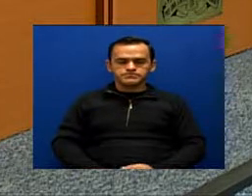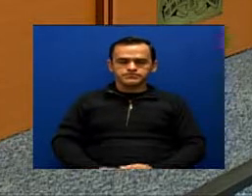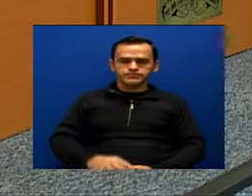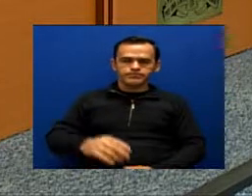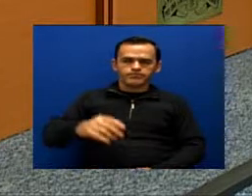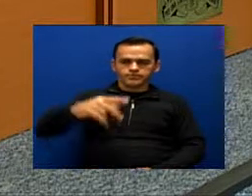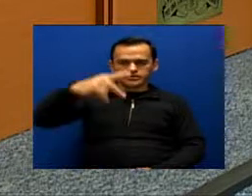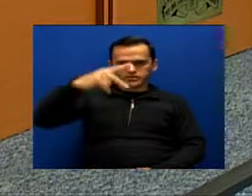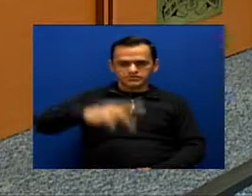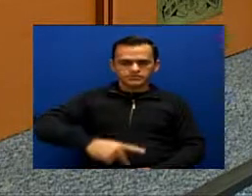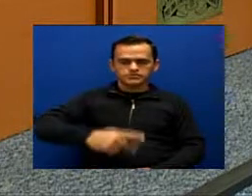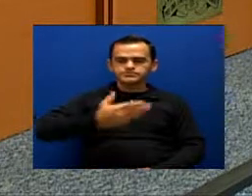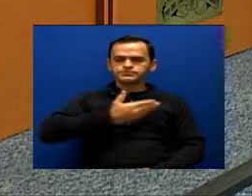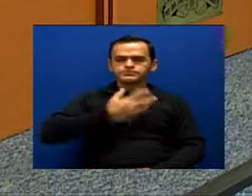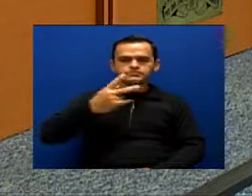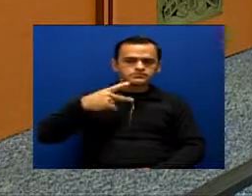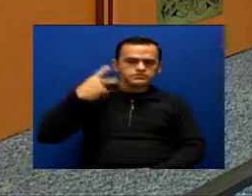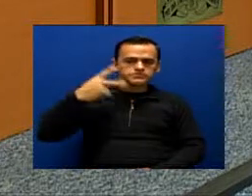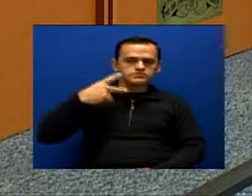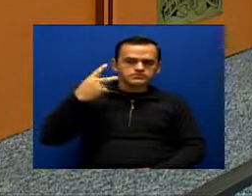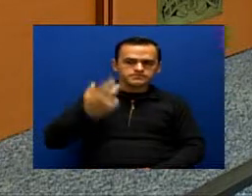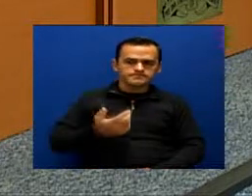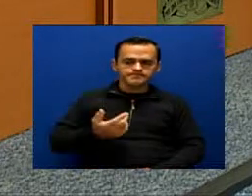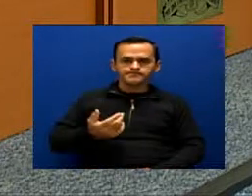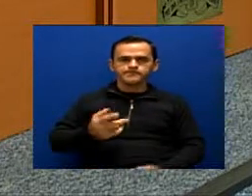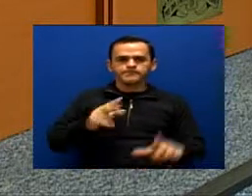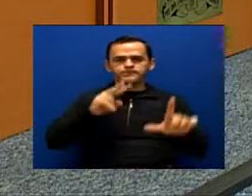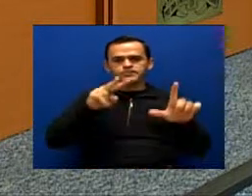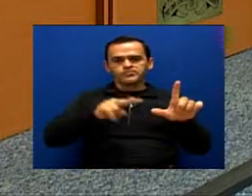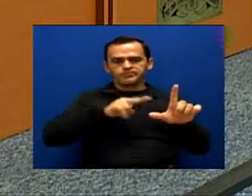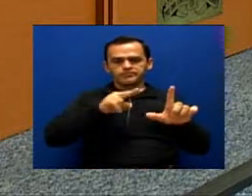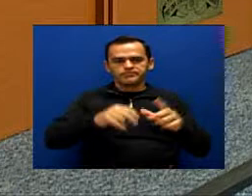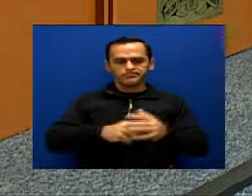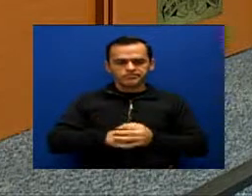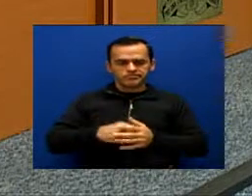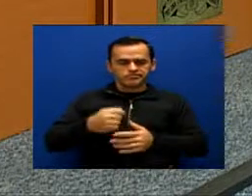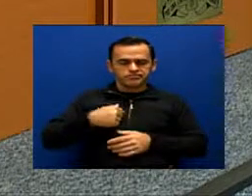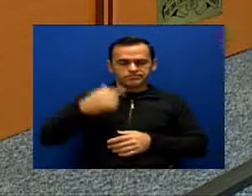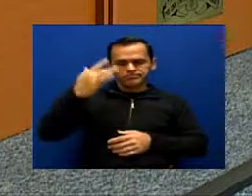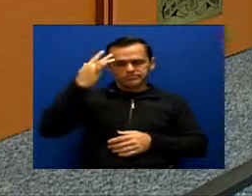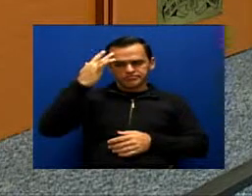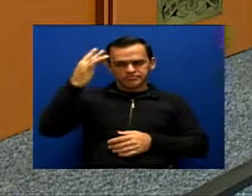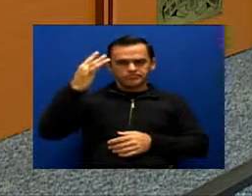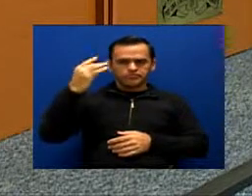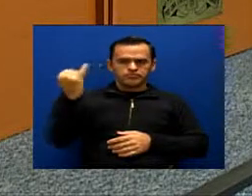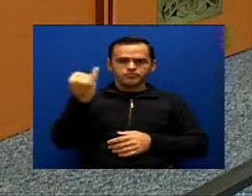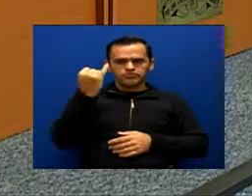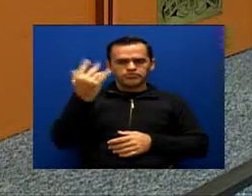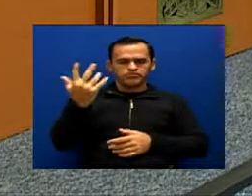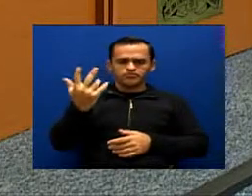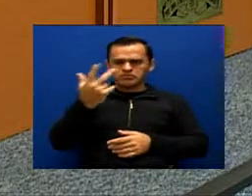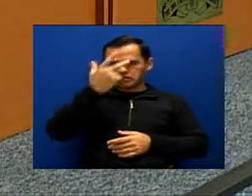Senhor presidente, senhores vereadores, vereadora e todos que estão nos assistindo. Eu acho que acima de tudo é ser humano.